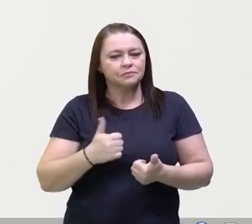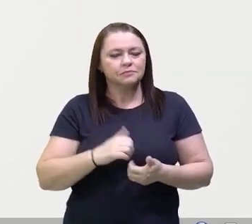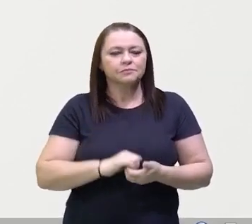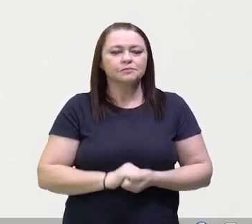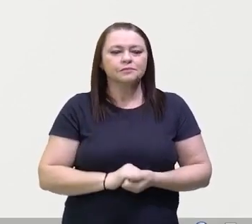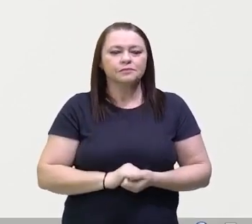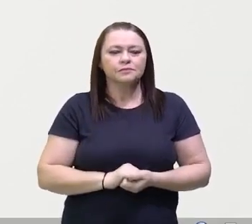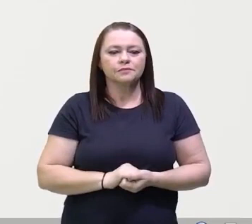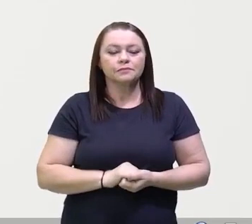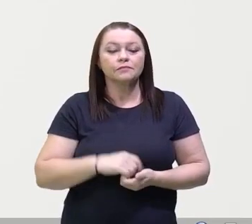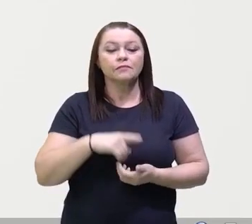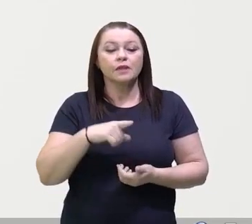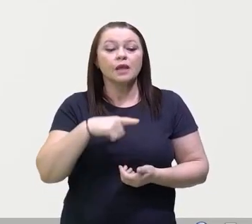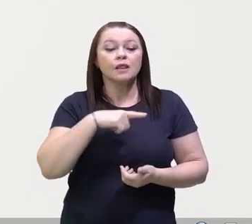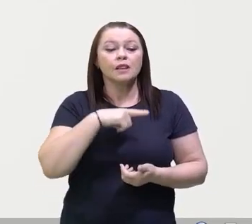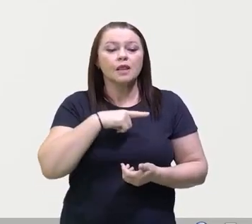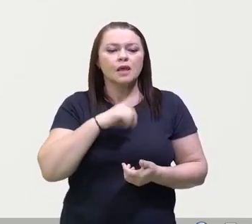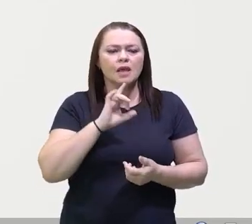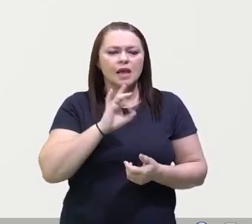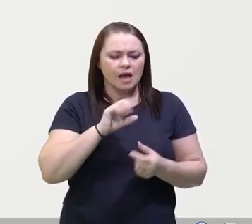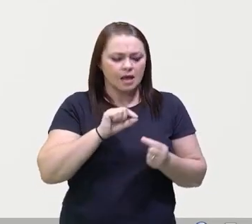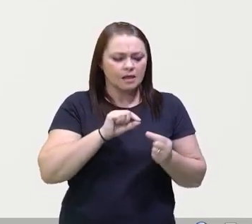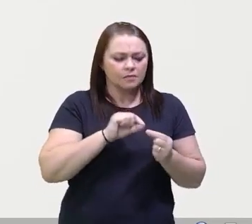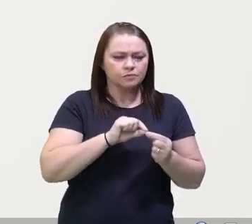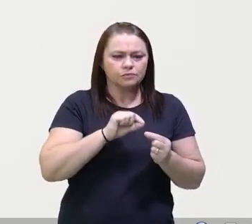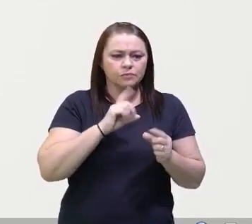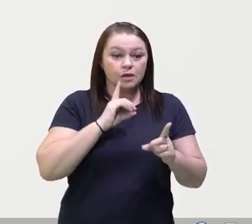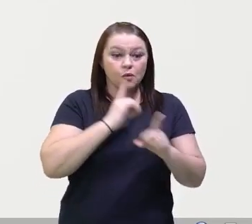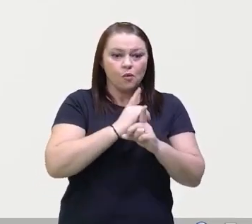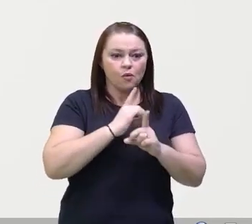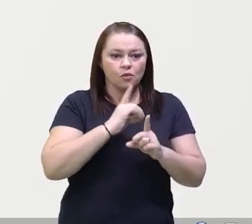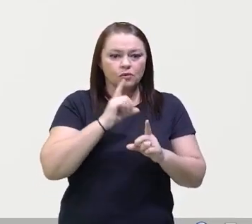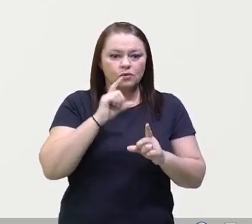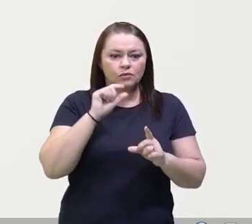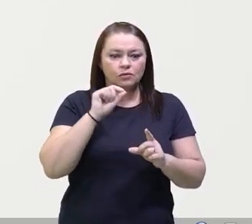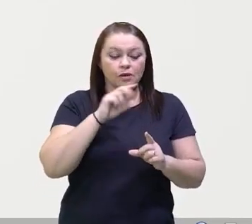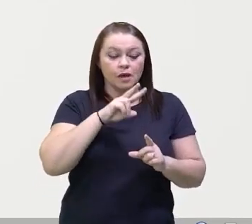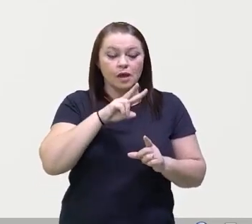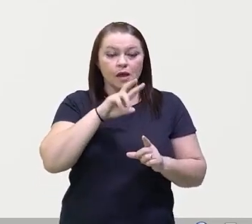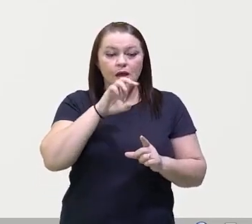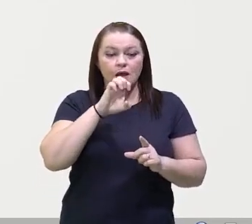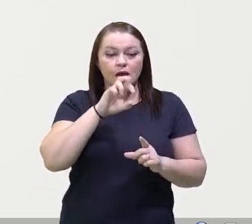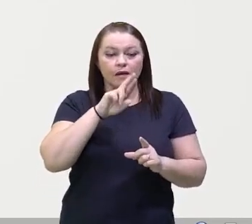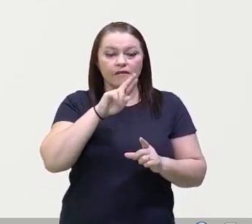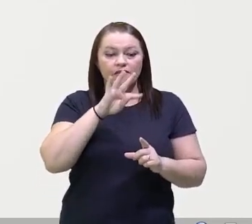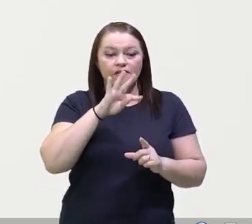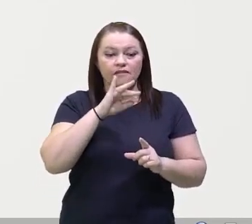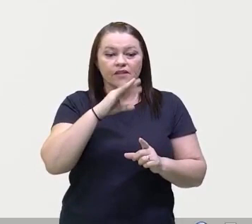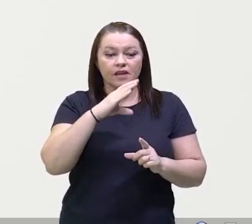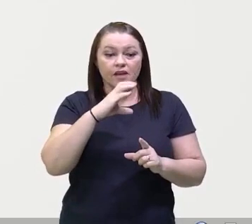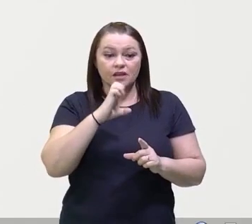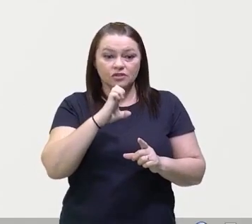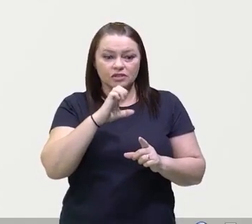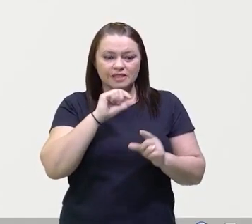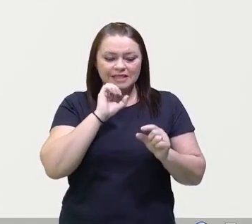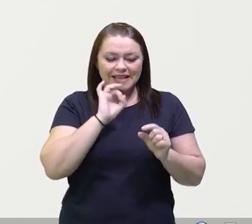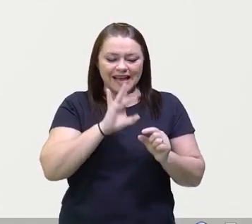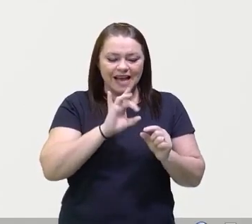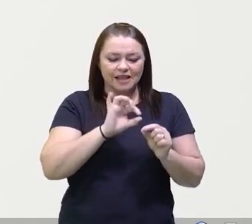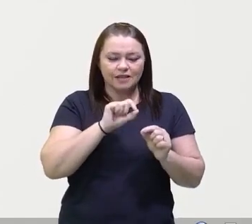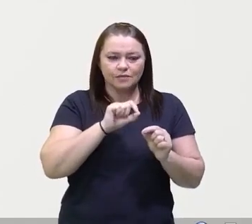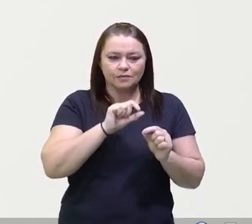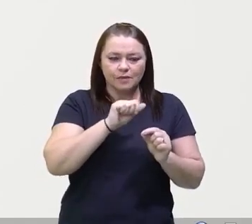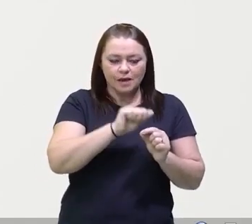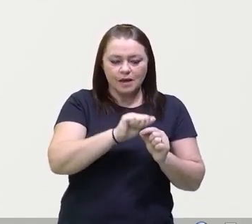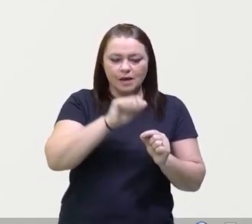lados. E aí, ó, cada pontinho desse, cada encontro desse é chamado de vértice. Então, nós temos aí o vértice A, vértice